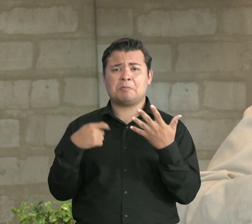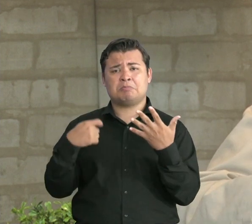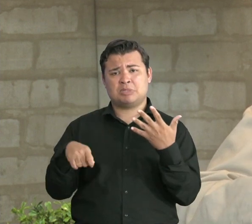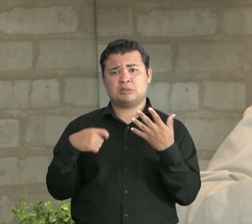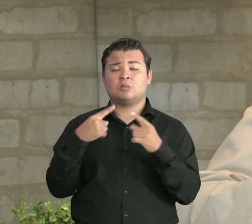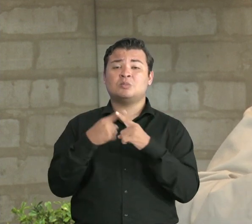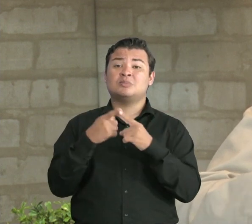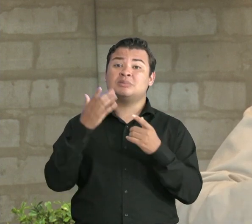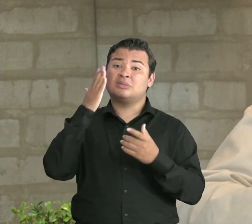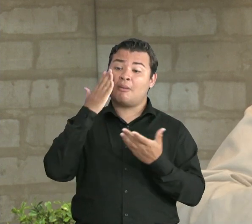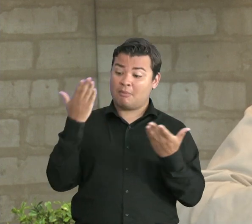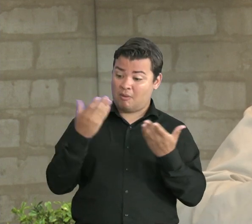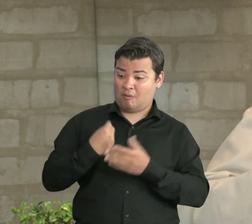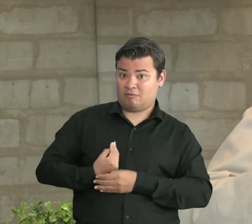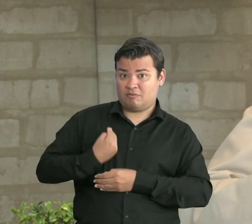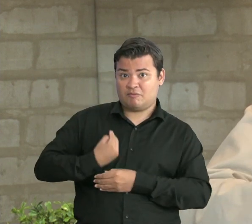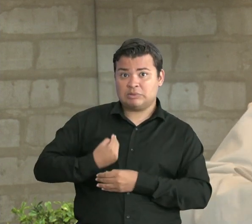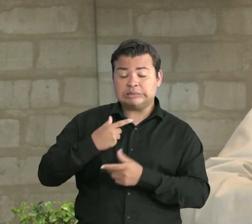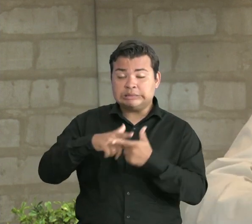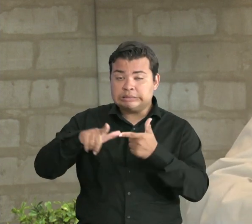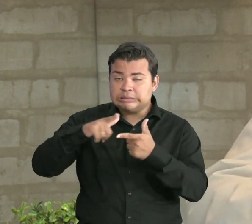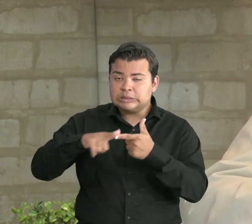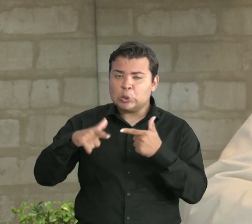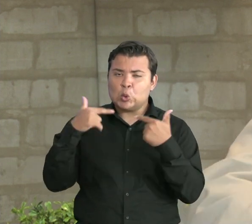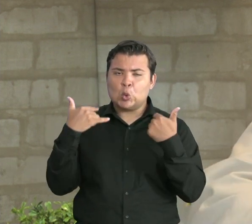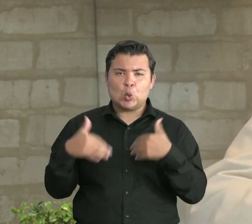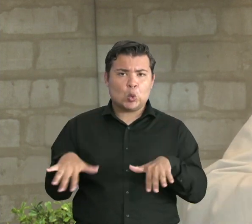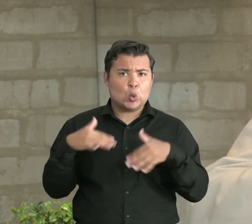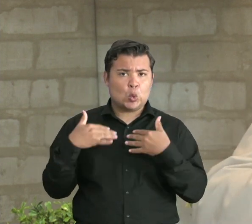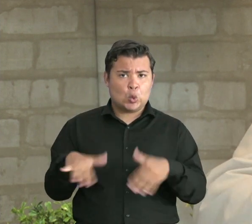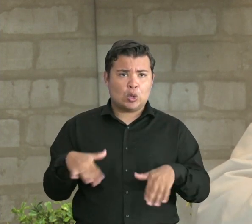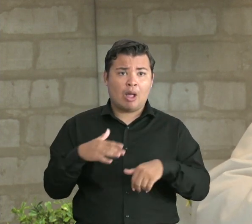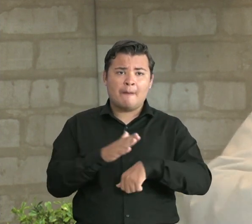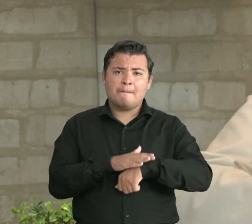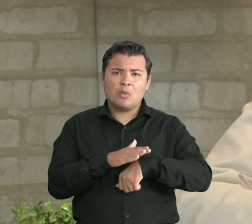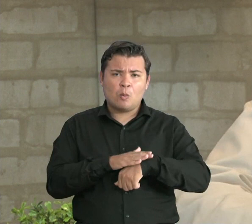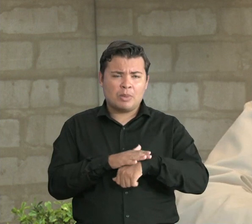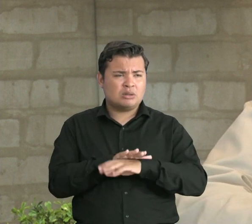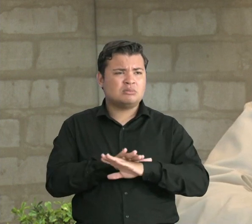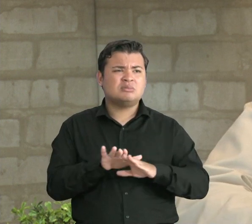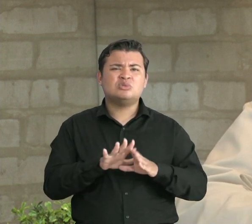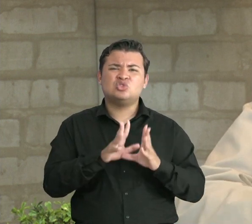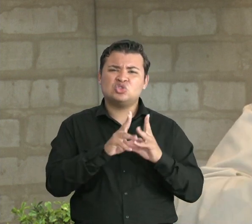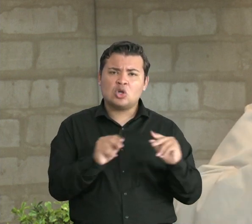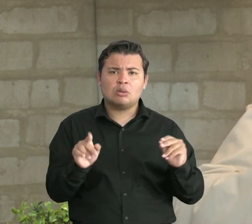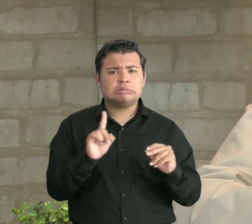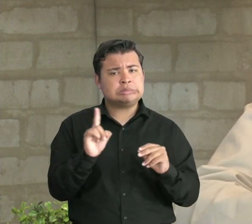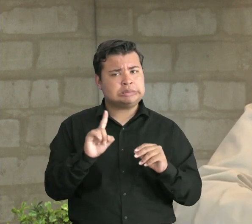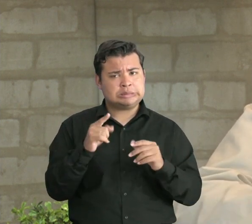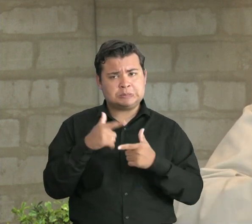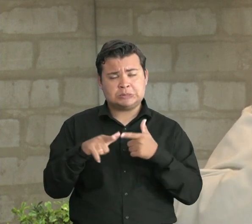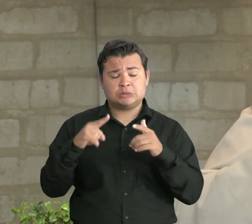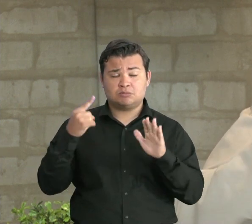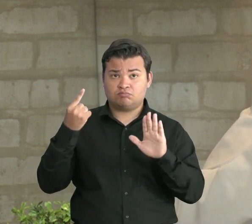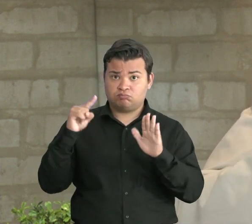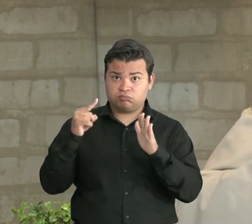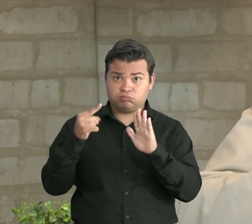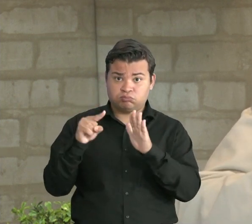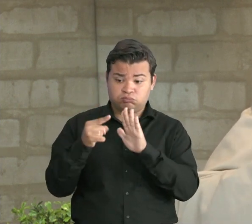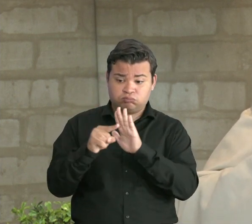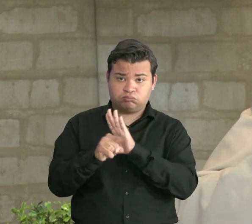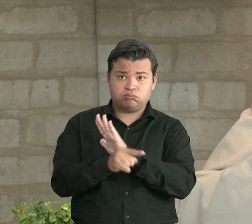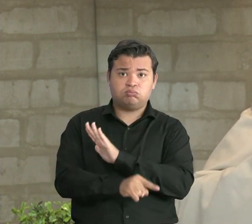uma crise profundíssima e uma crise que não é momentânea, uma crise profunda, não é, de reconcepção